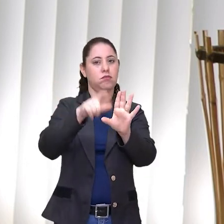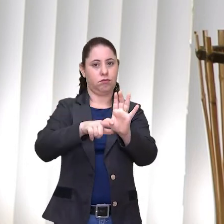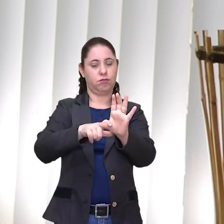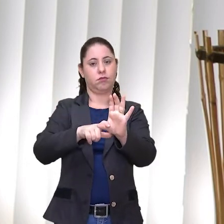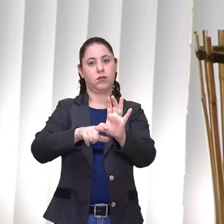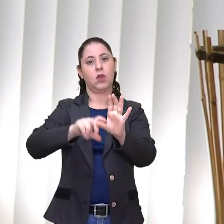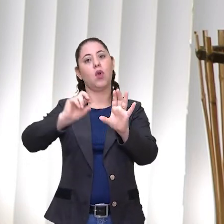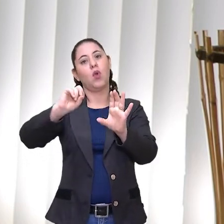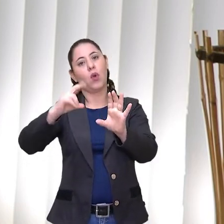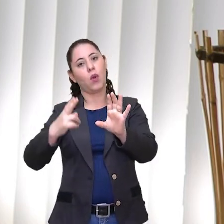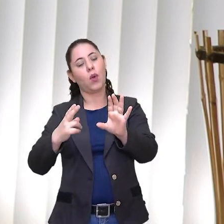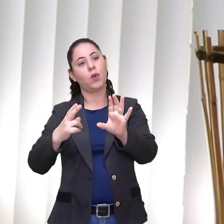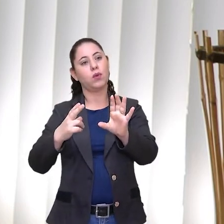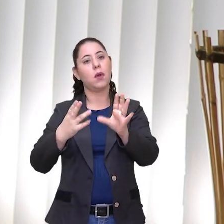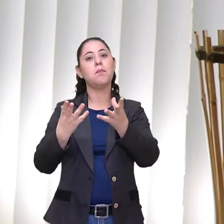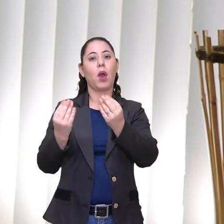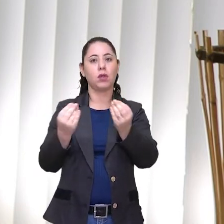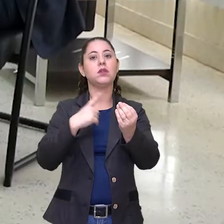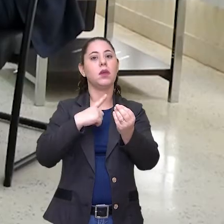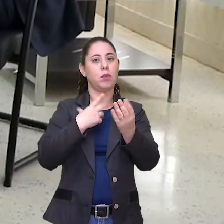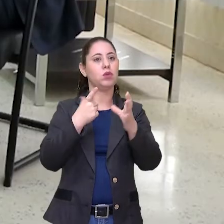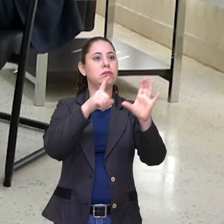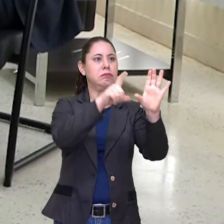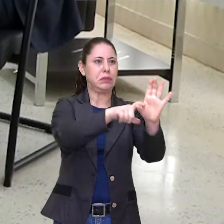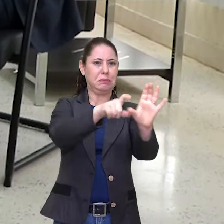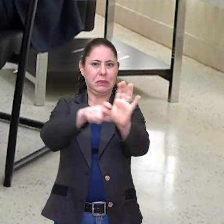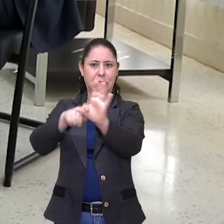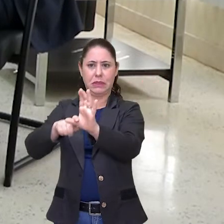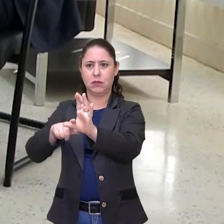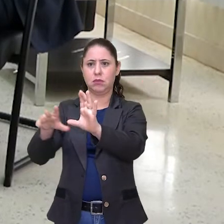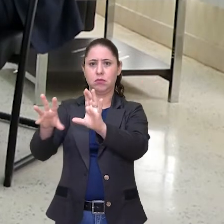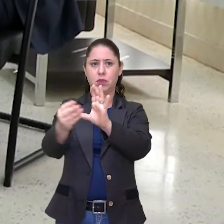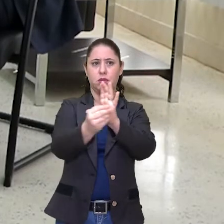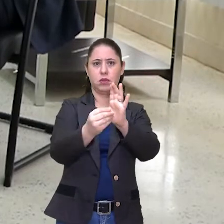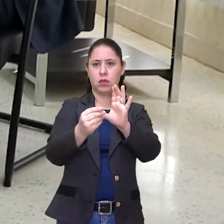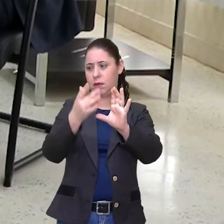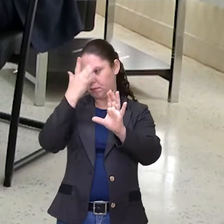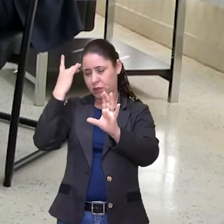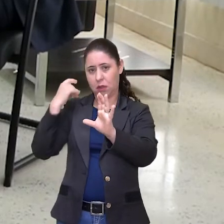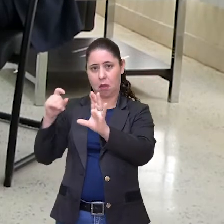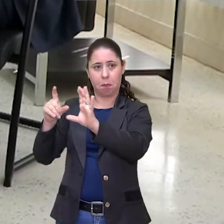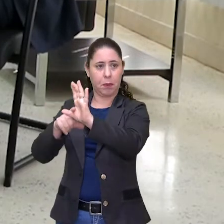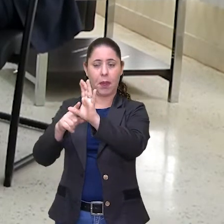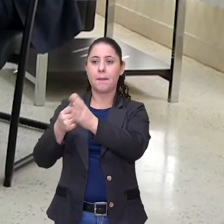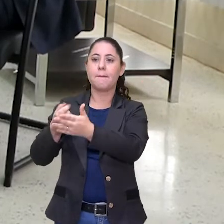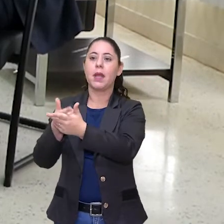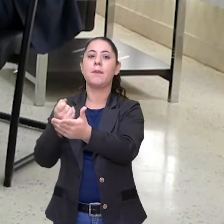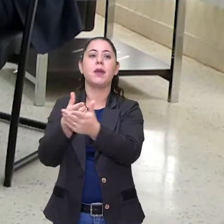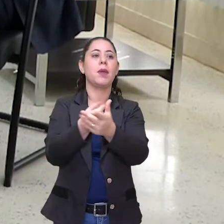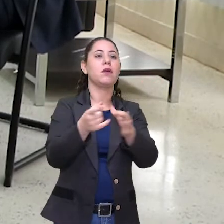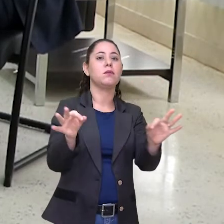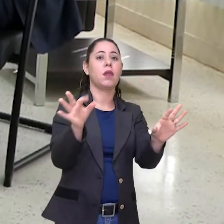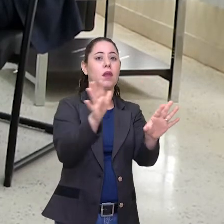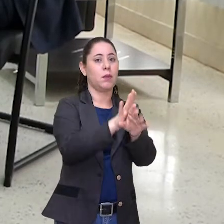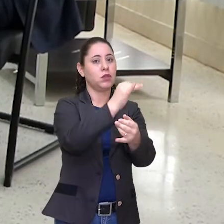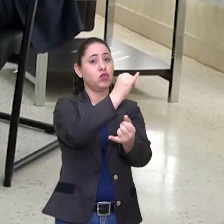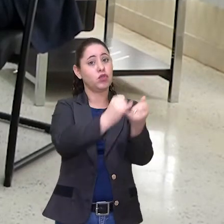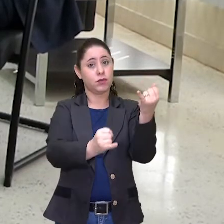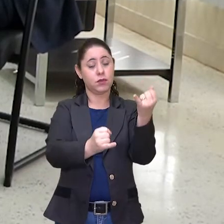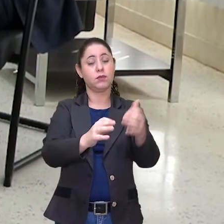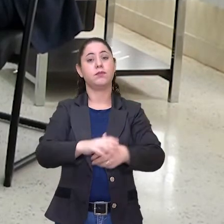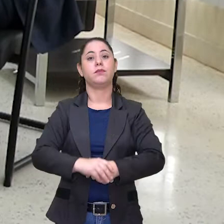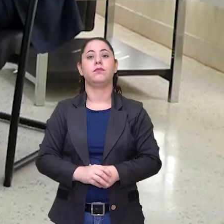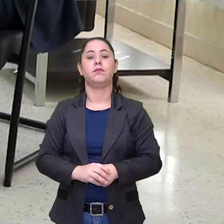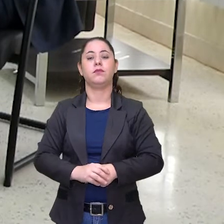ao devedor, ou os credores, porque pode ser que existam mais credores, formando-se um concurso de credores e esse valor é